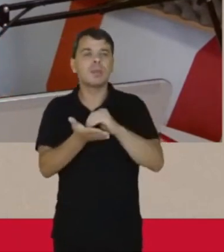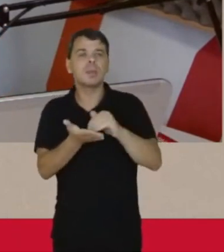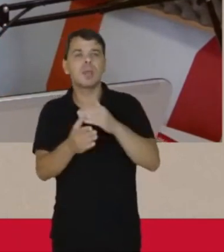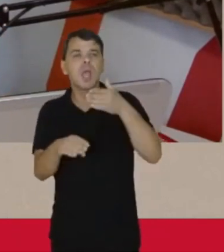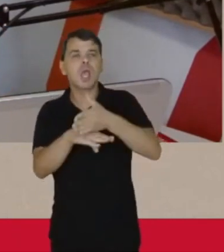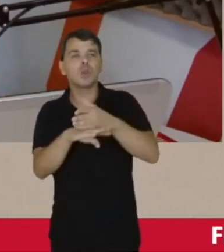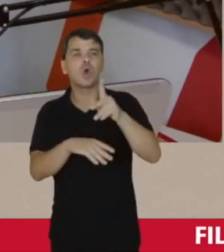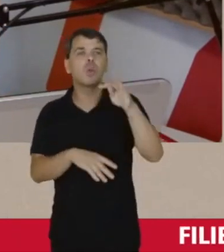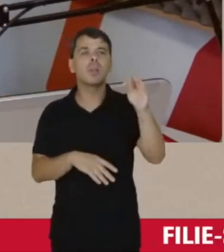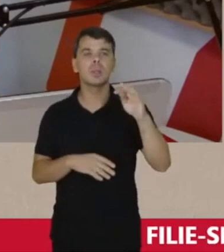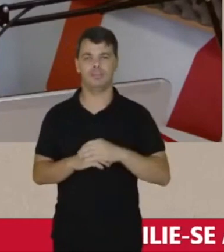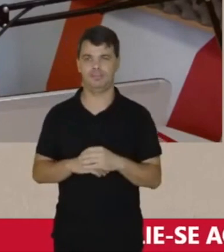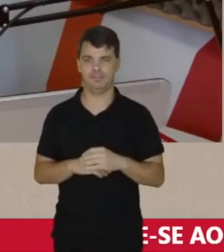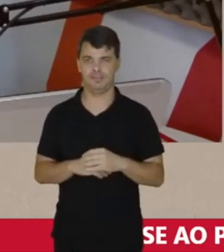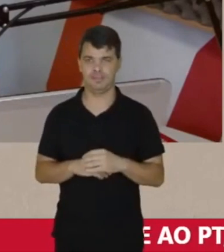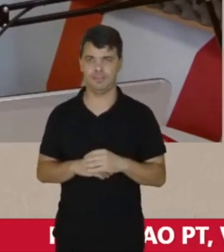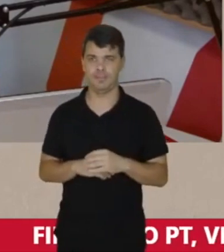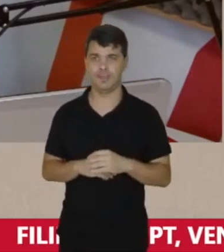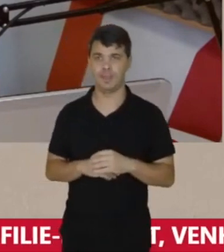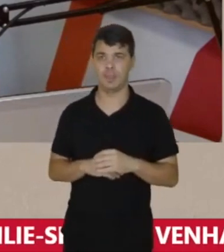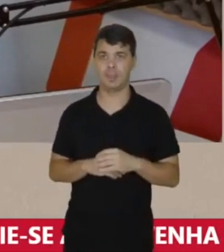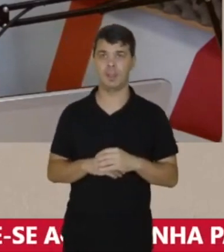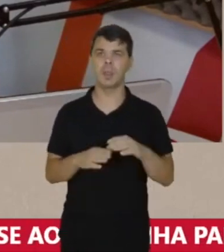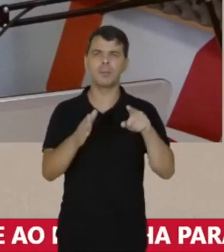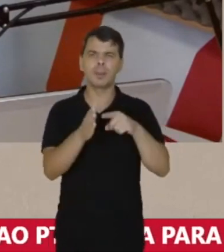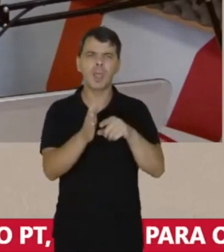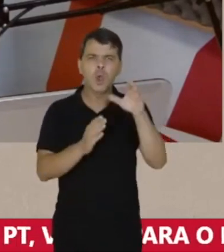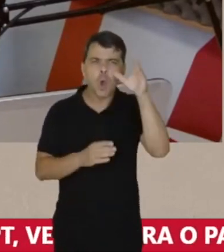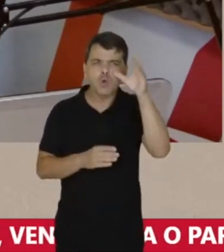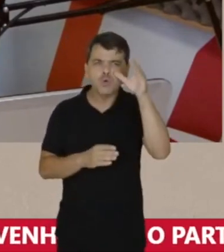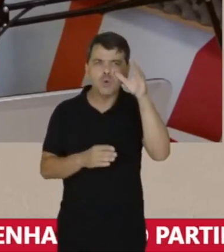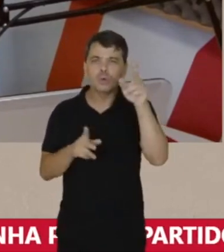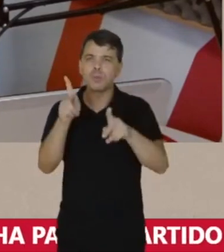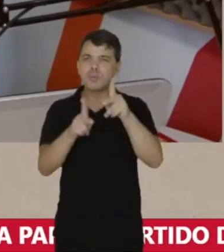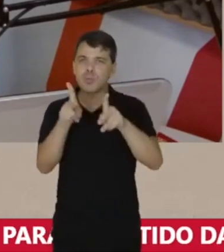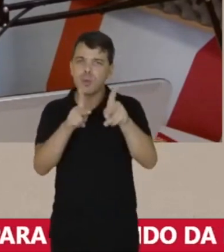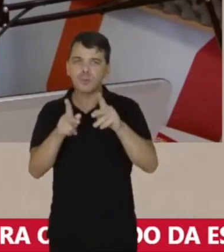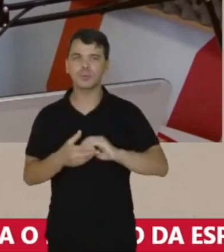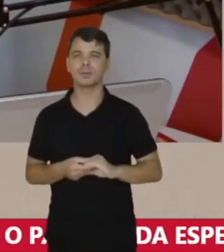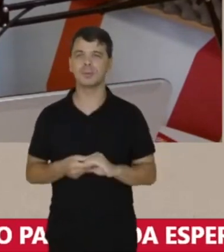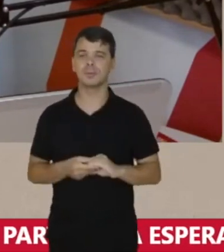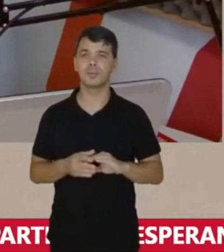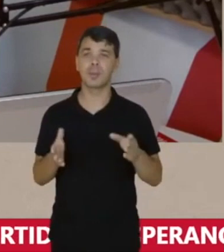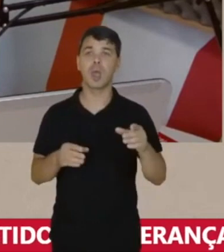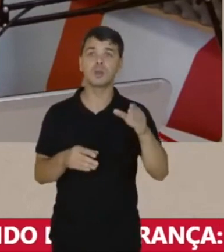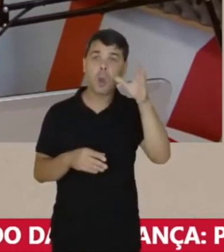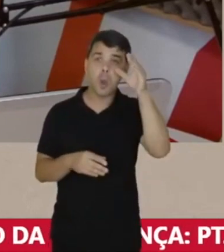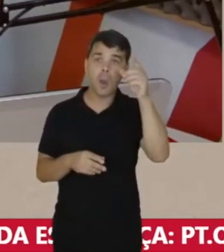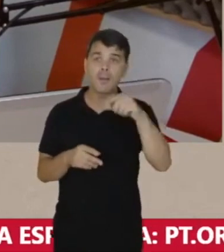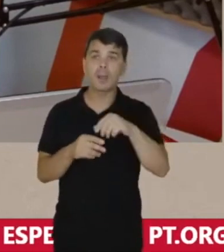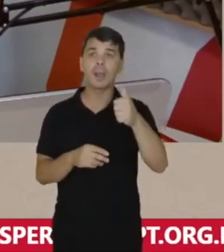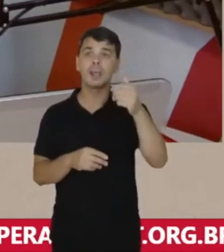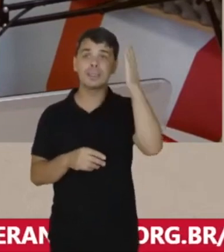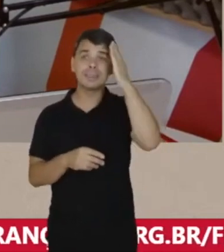aqui para saber há quanto tempo você participa gente, do Partido dos Trabalhadores e Trabalhadoras. Eu acho que o povo está curioso, a Nadine,